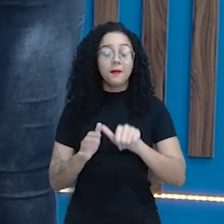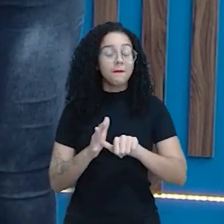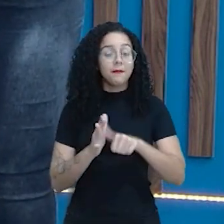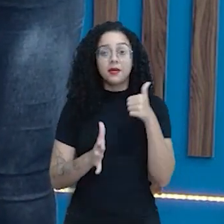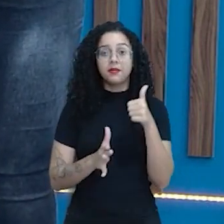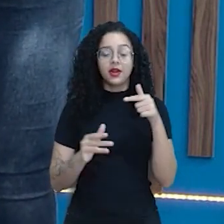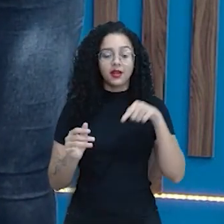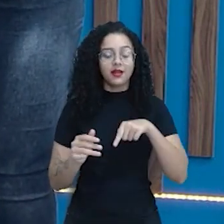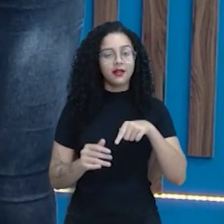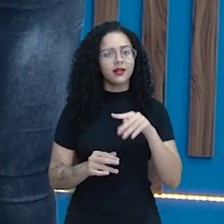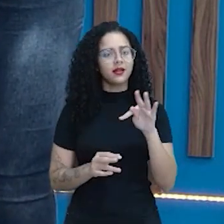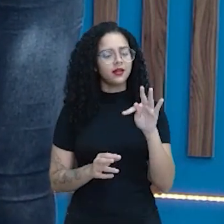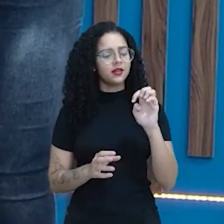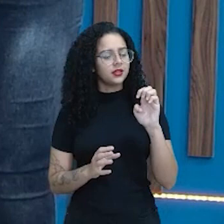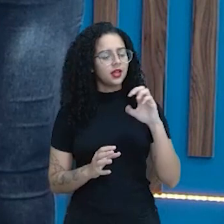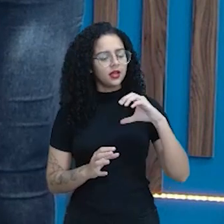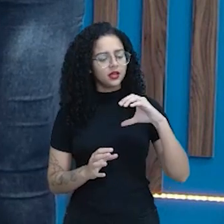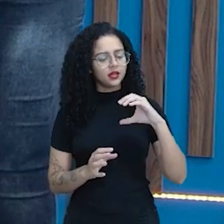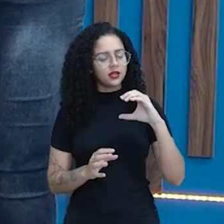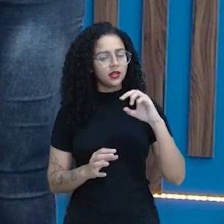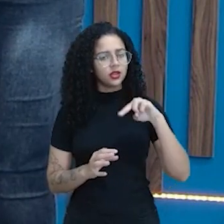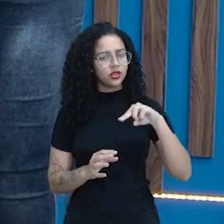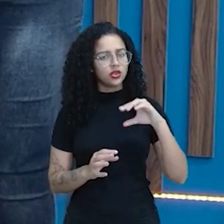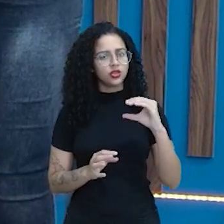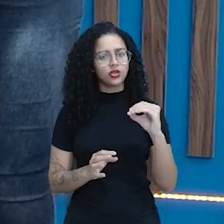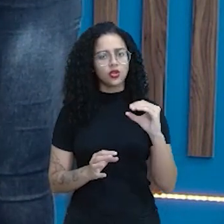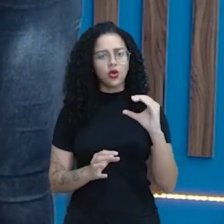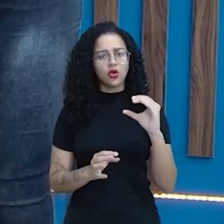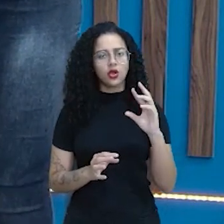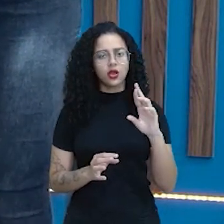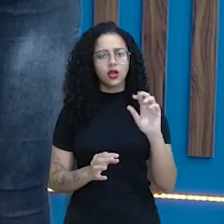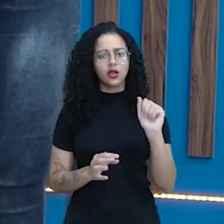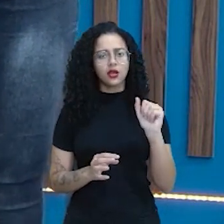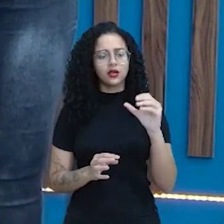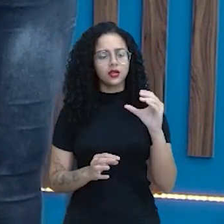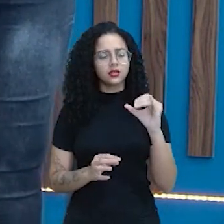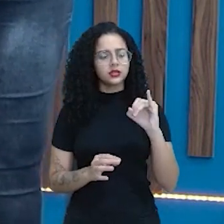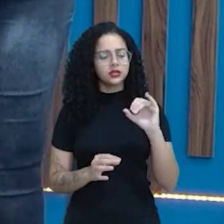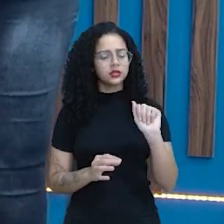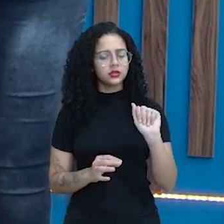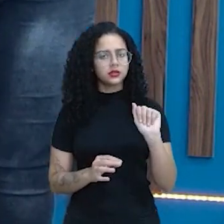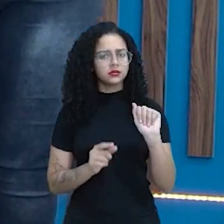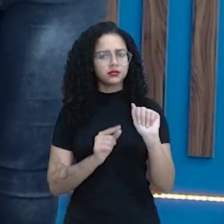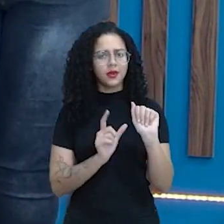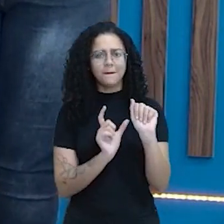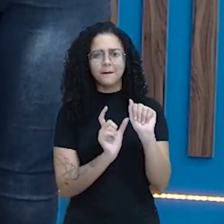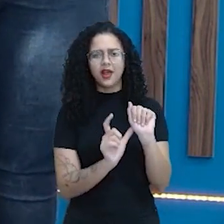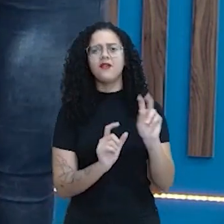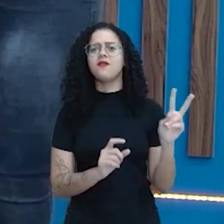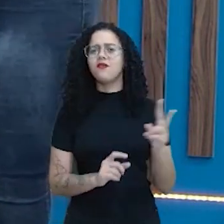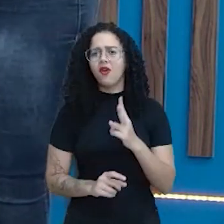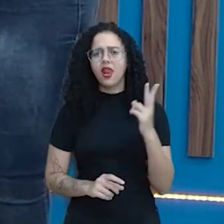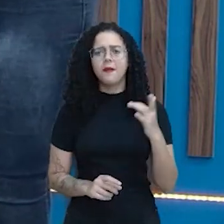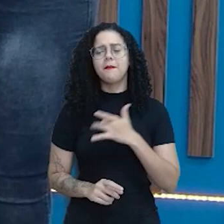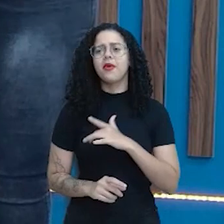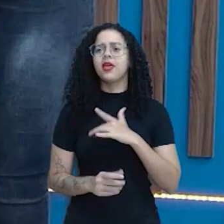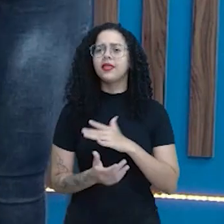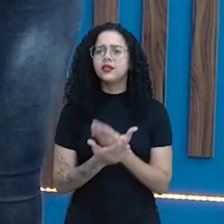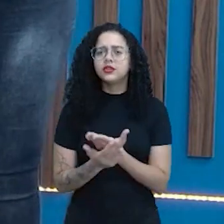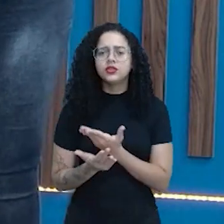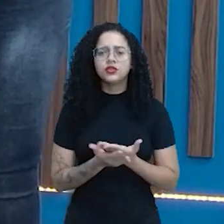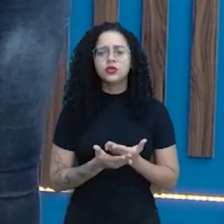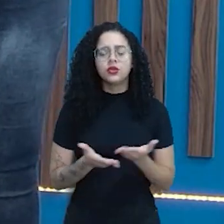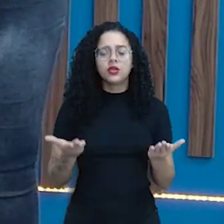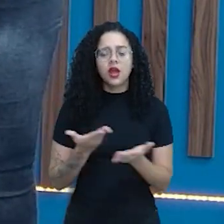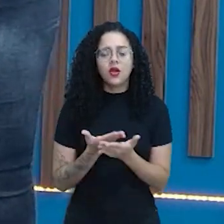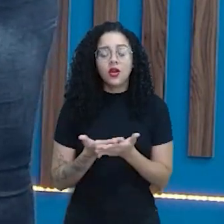né? Tecnocracia, né? Uma palavra meio complicada, mas é uma palavra que vale muito a pena a gente estudar na aula de hoje,